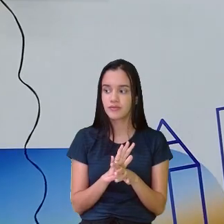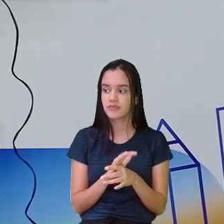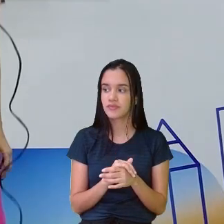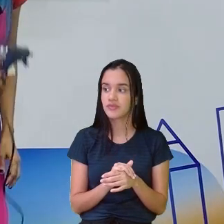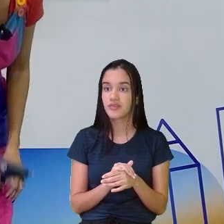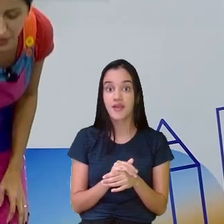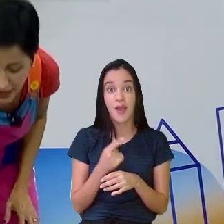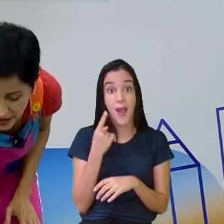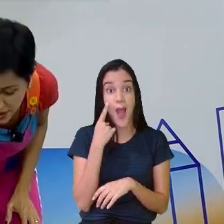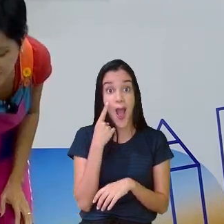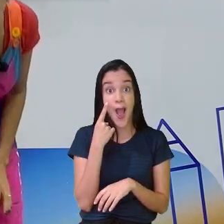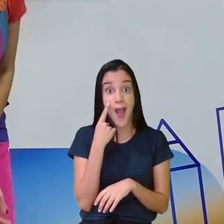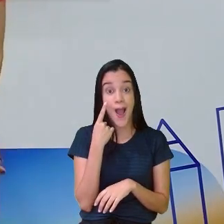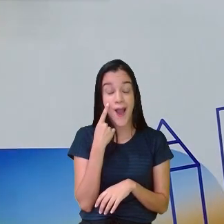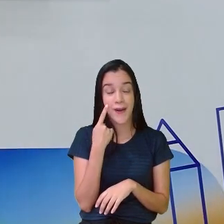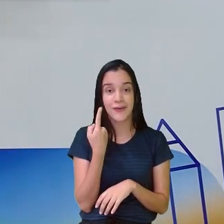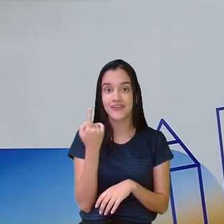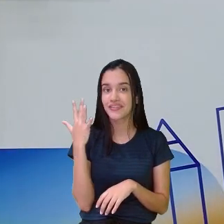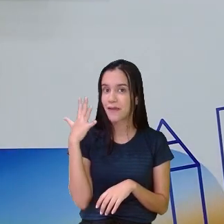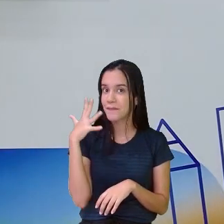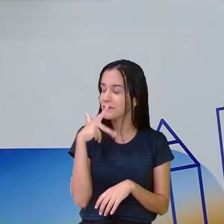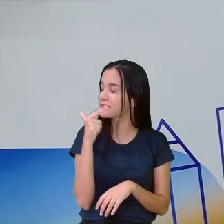Florzinha. Olha como ela tá ficando bonita, gente.